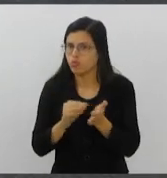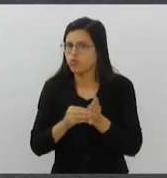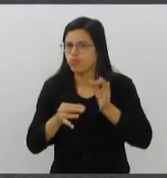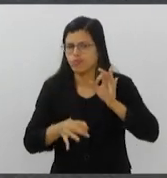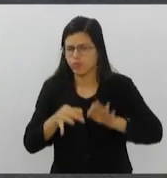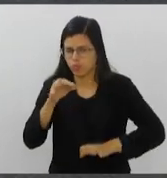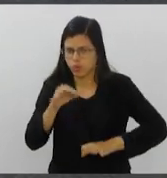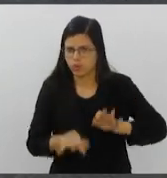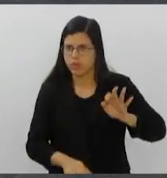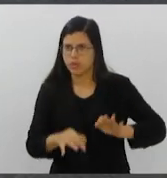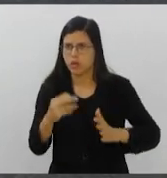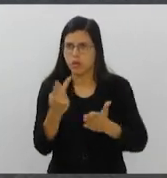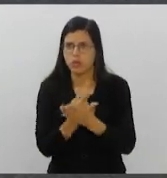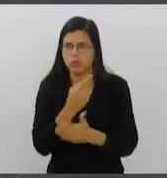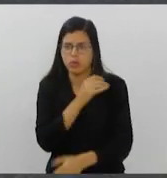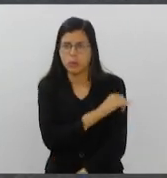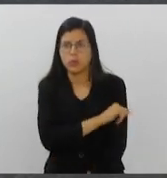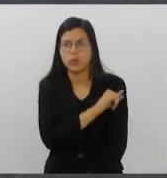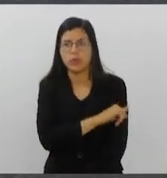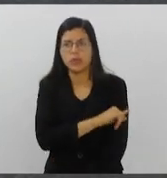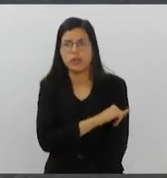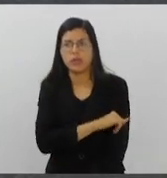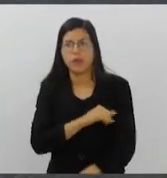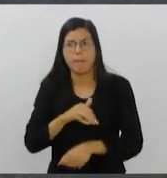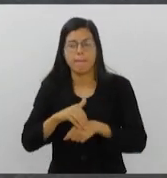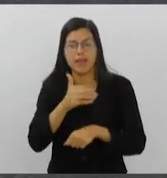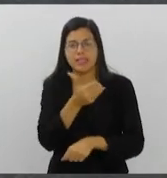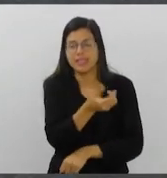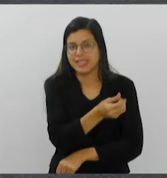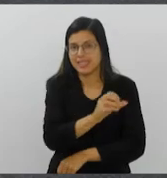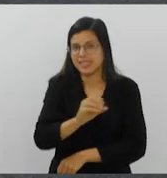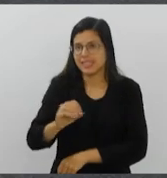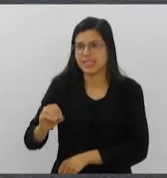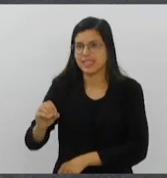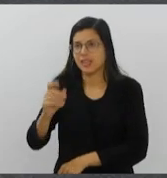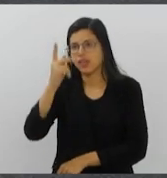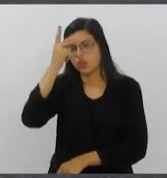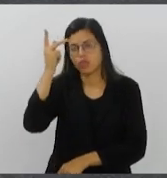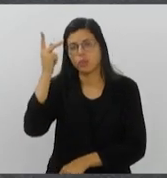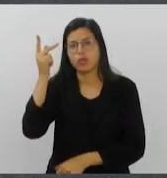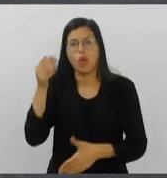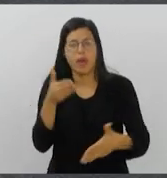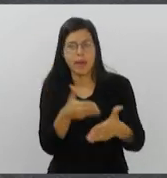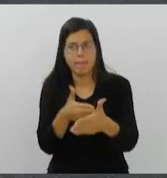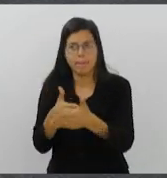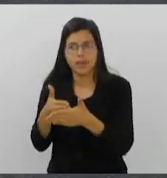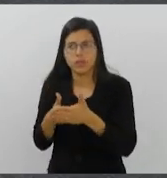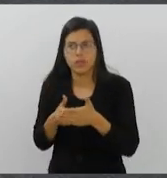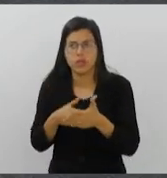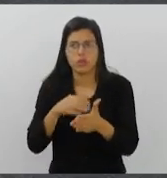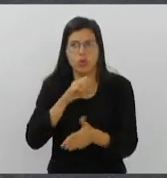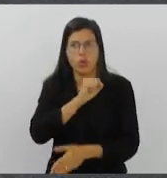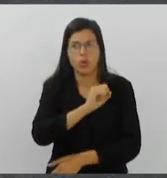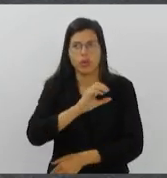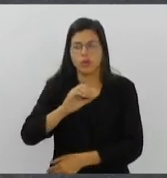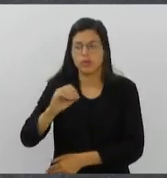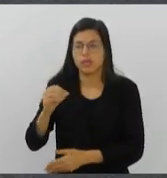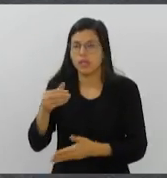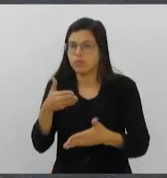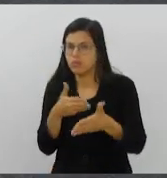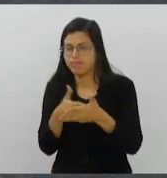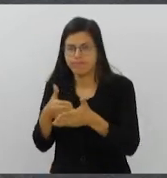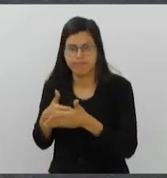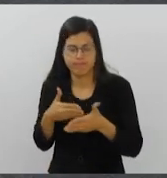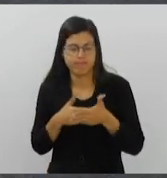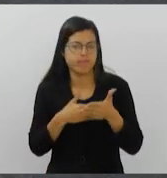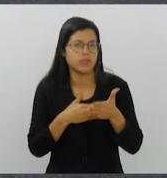estado do Rio de Janeiro, quando mais de 600 candidatos foram impedidos, se não me engano, 800 candidatos foram impedidos de continuar